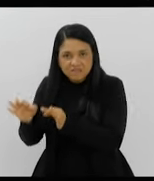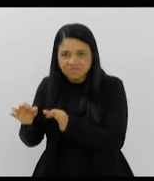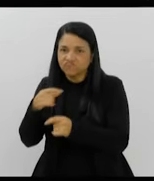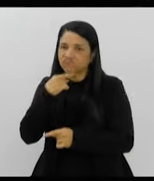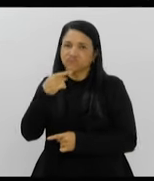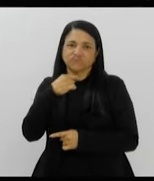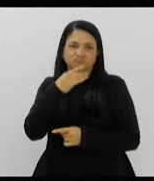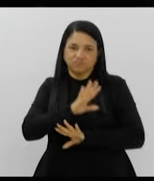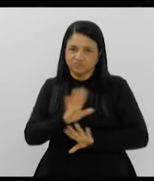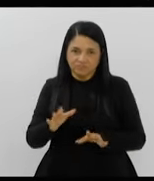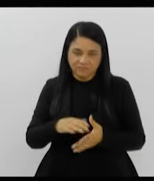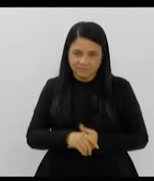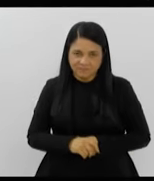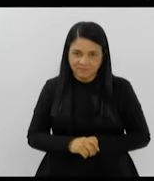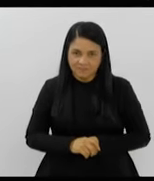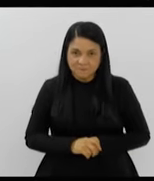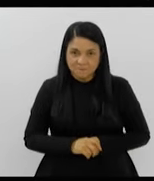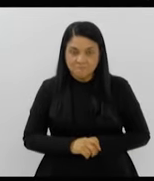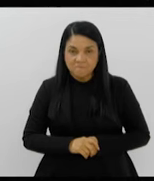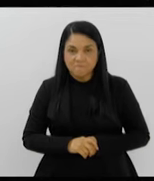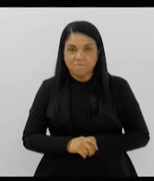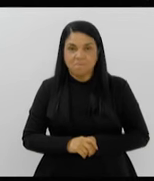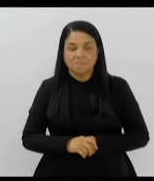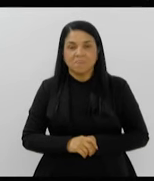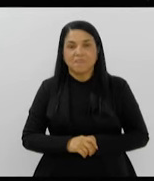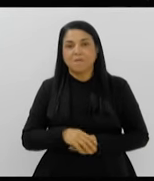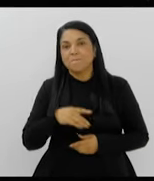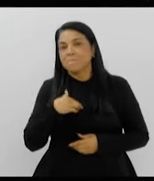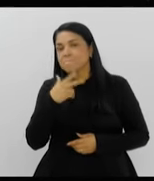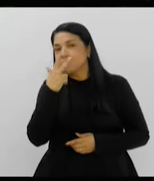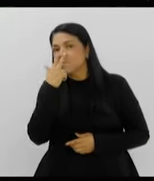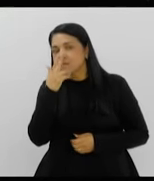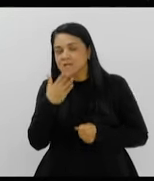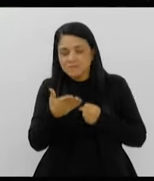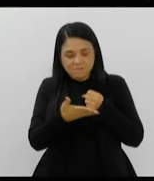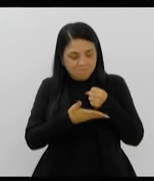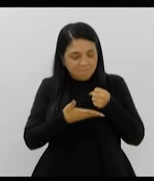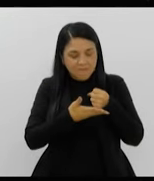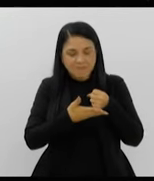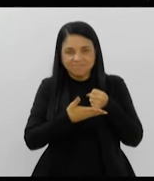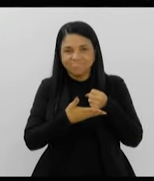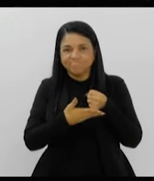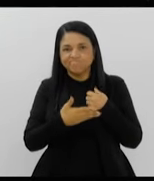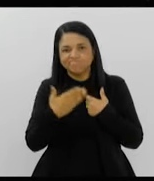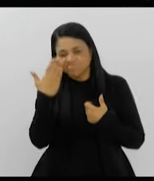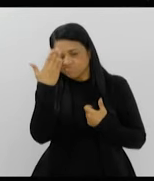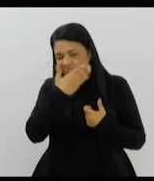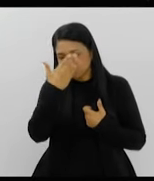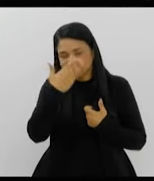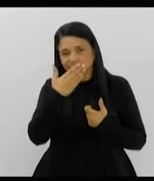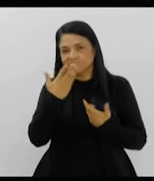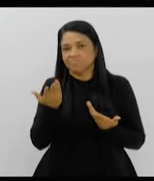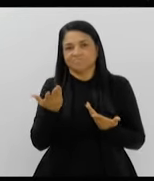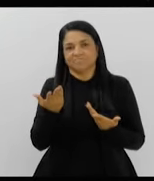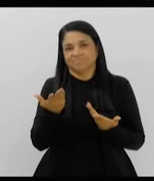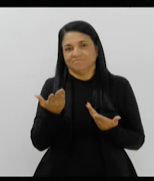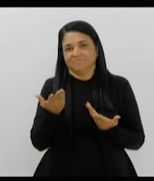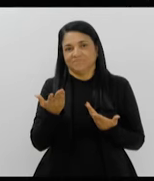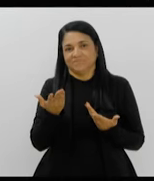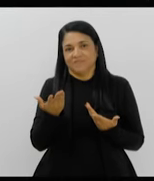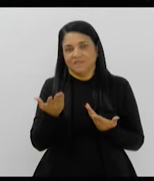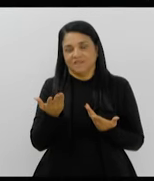senão, é uma base cega. Então, é esse que é o